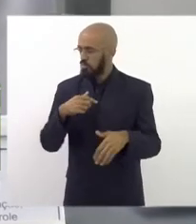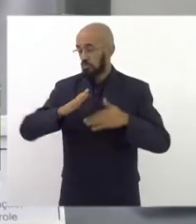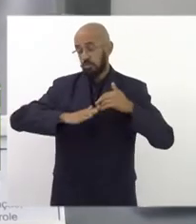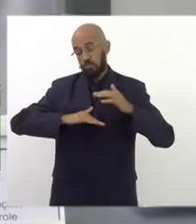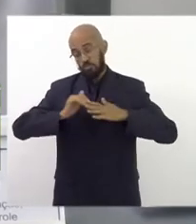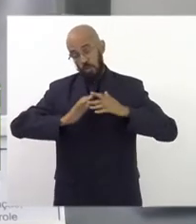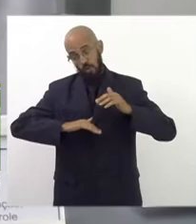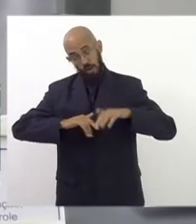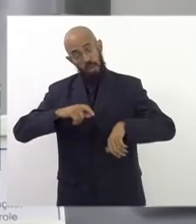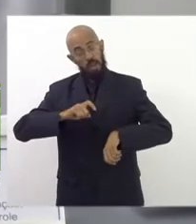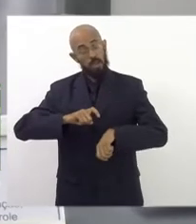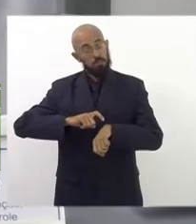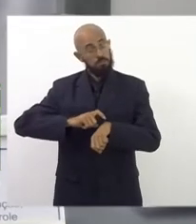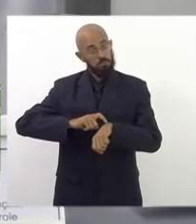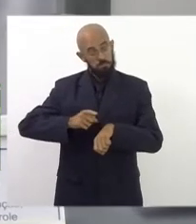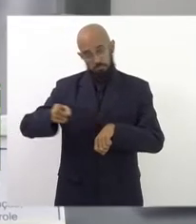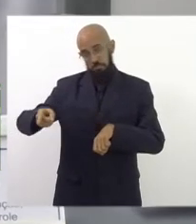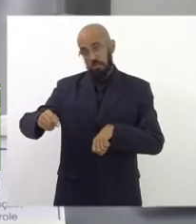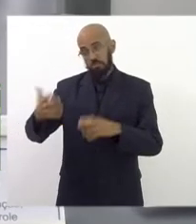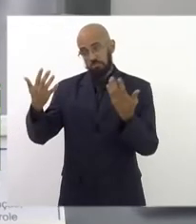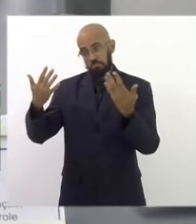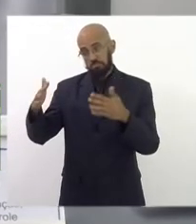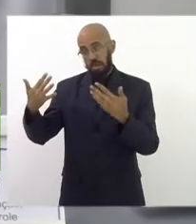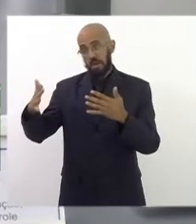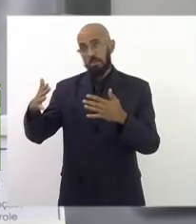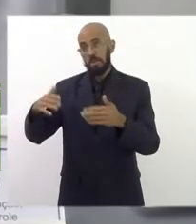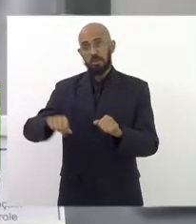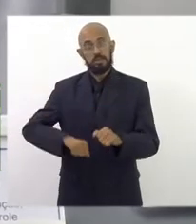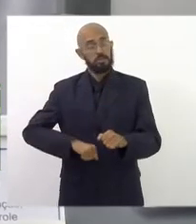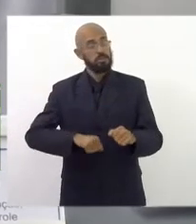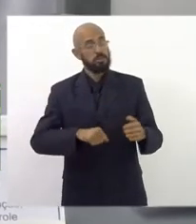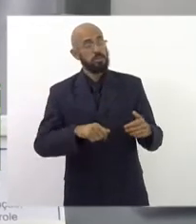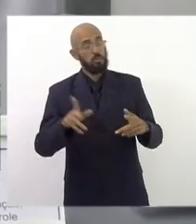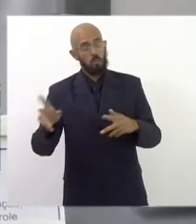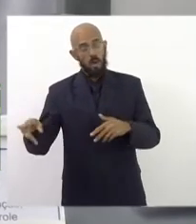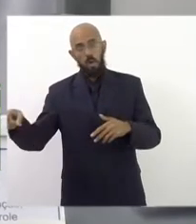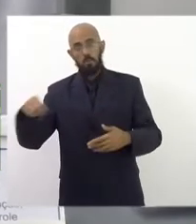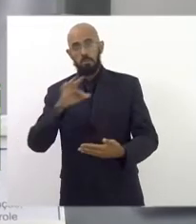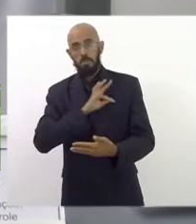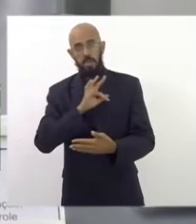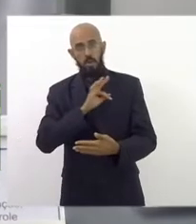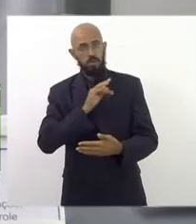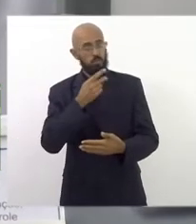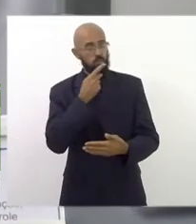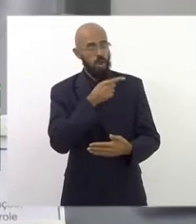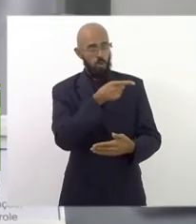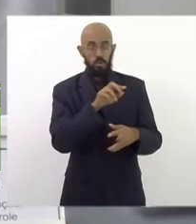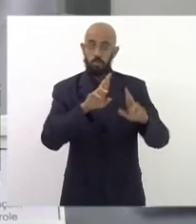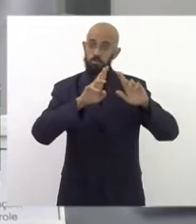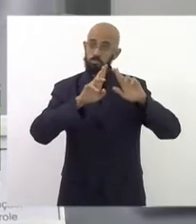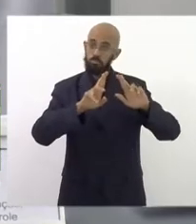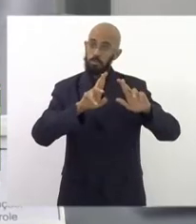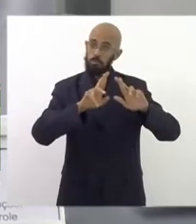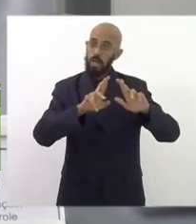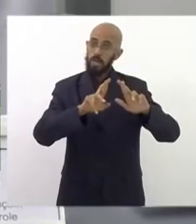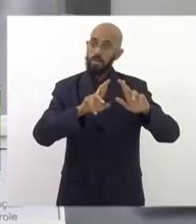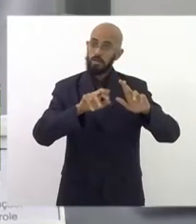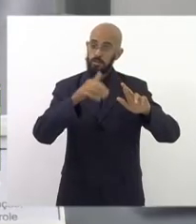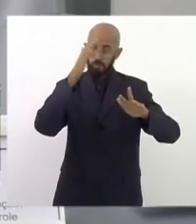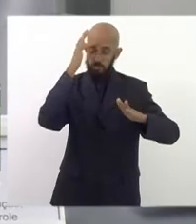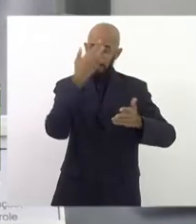deputada Marta Rocha, louvo a sua atuação como secretária de Fazenda e estimo e tenho certeza que ela também